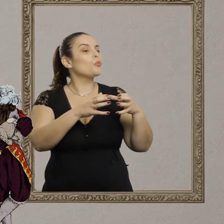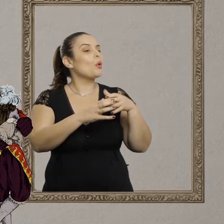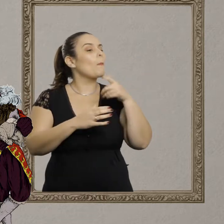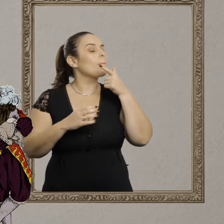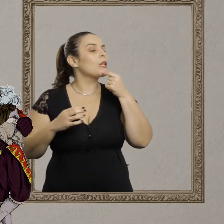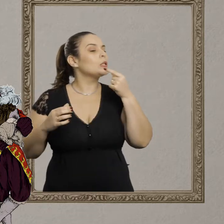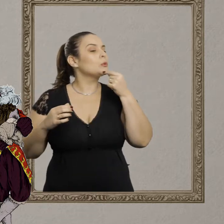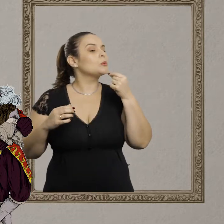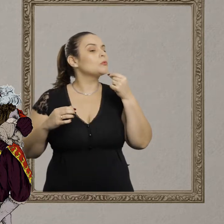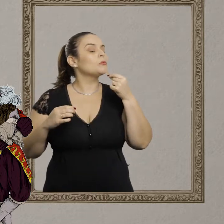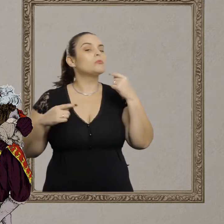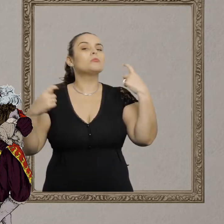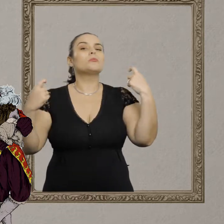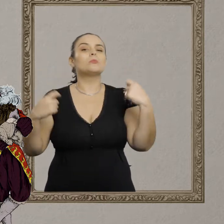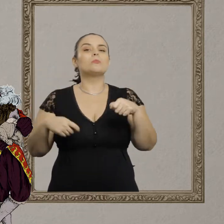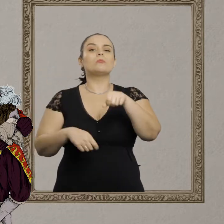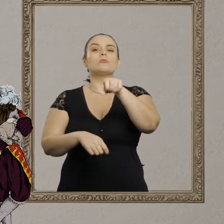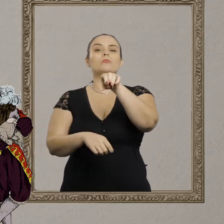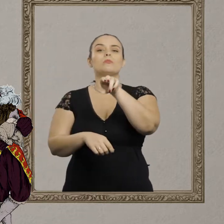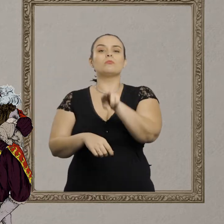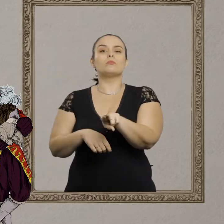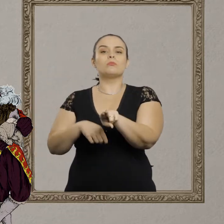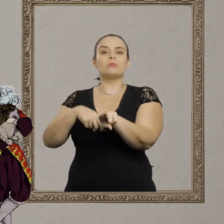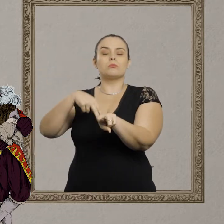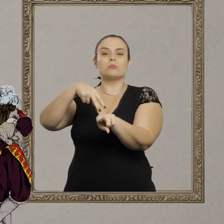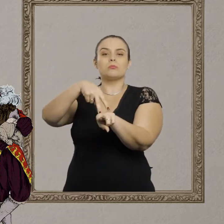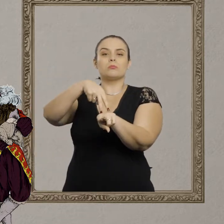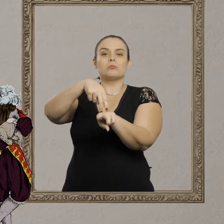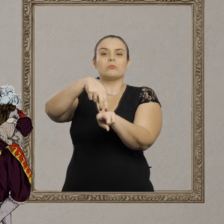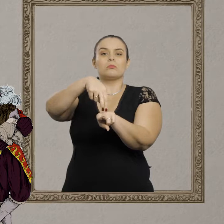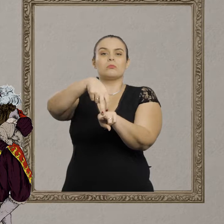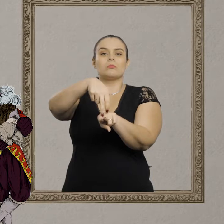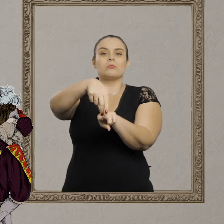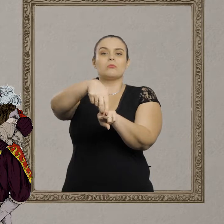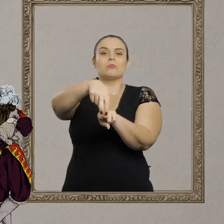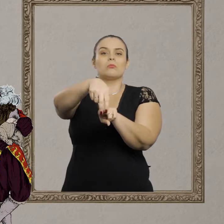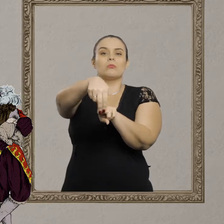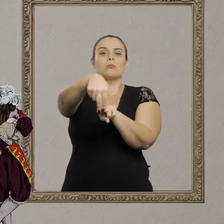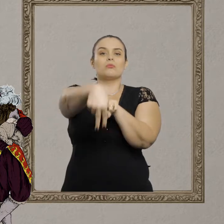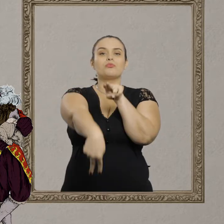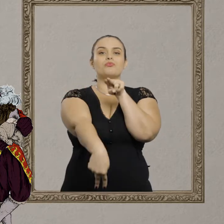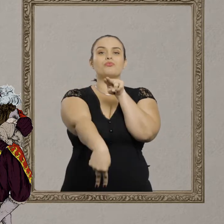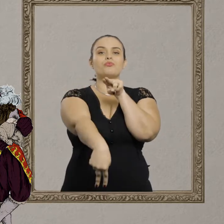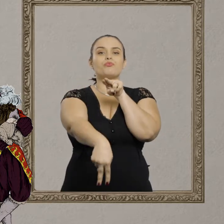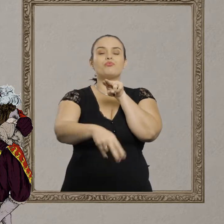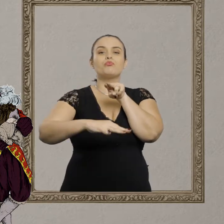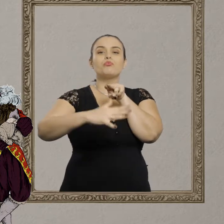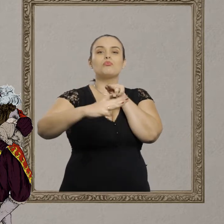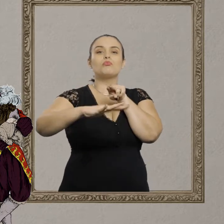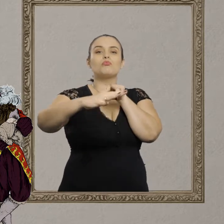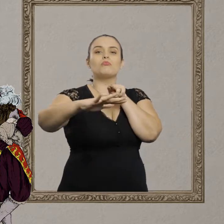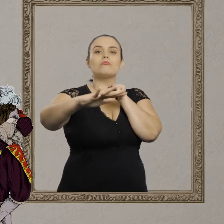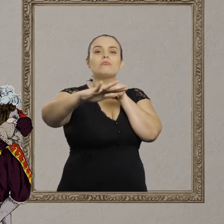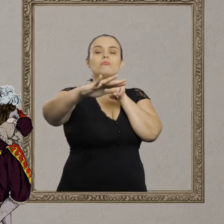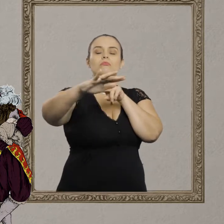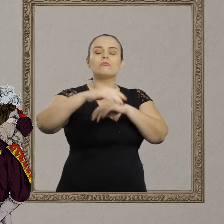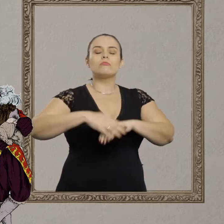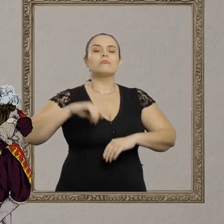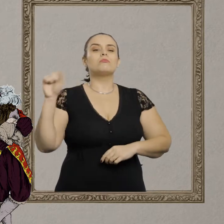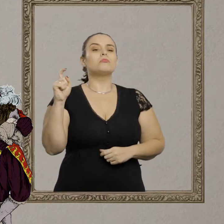Ele ia fazer as crianças andarem na prancha para caírem na água e morrerem. Capitão Gancho